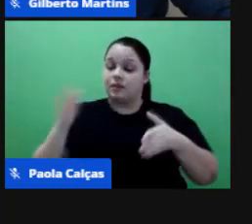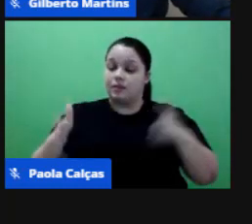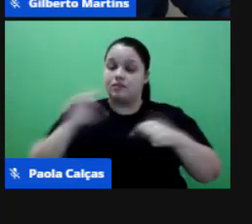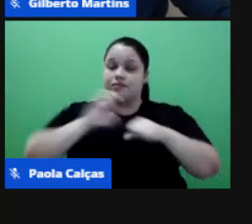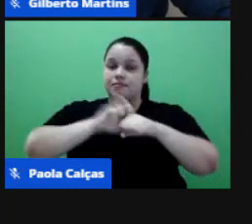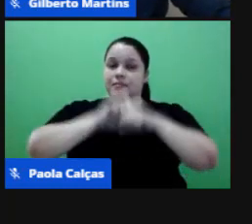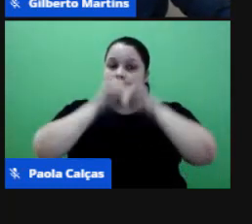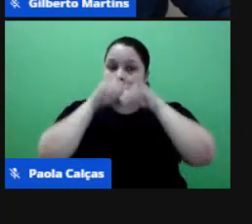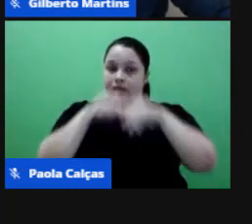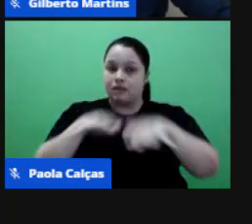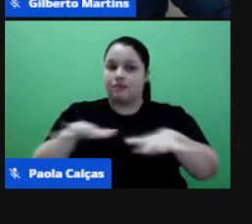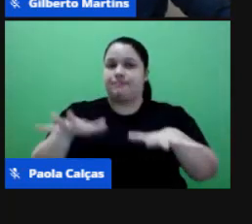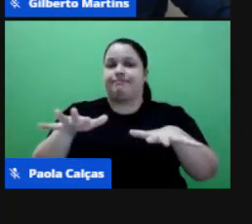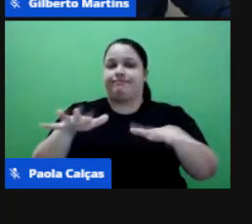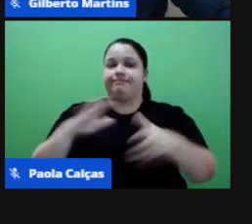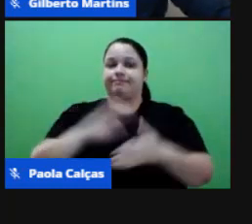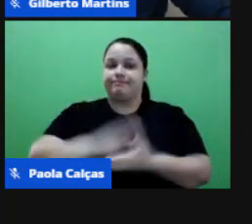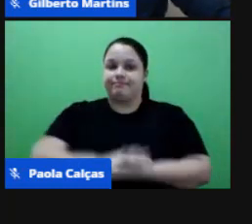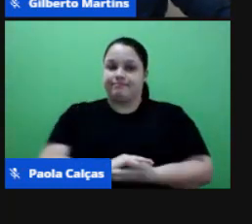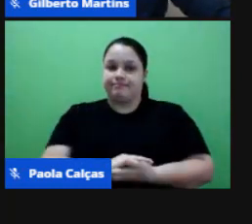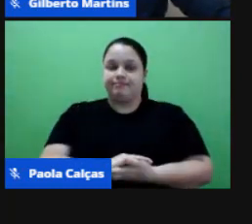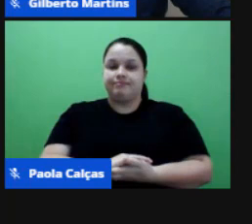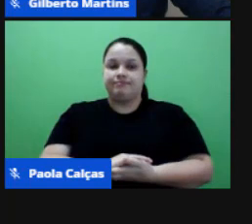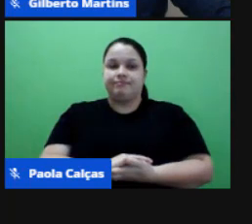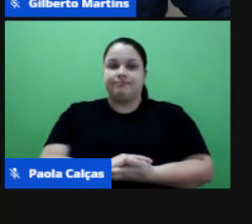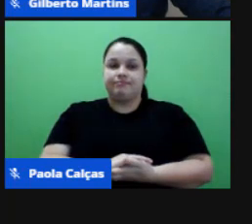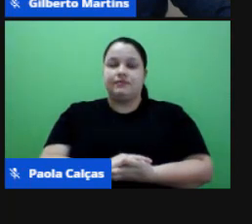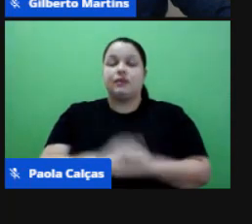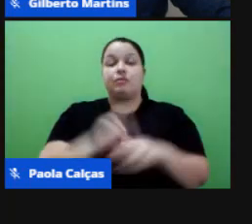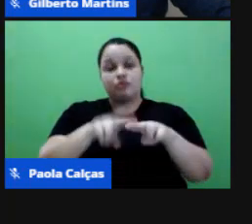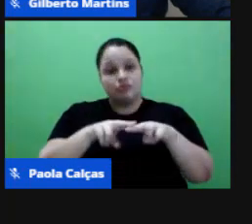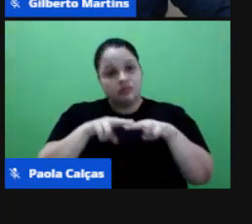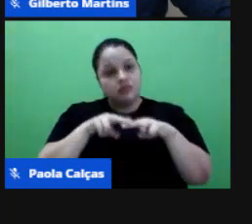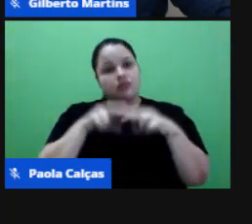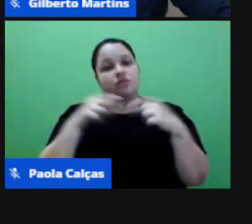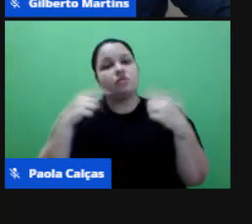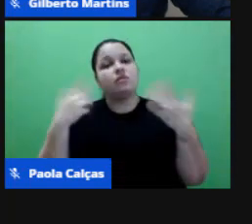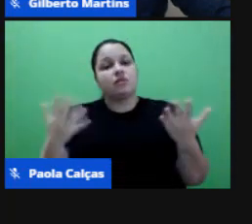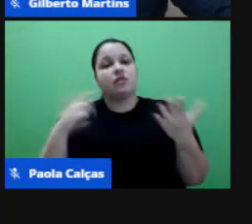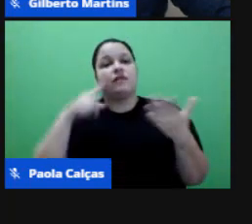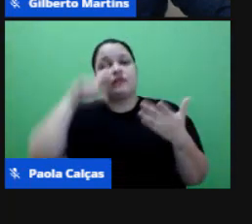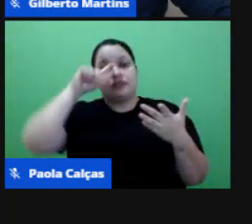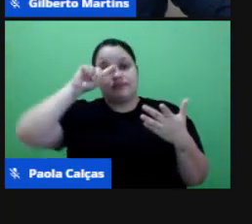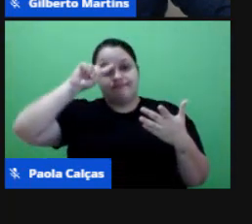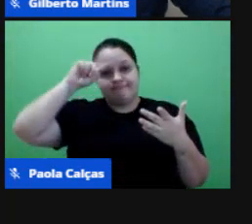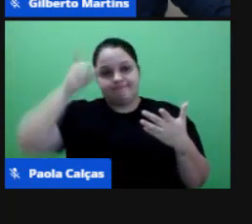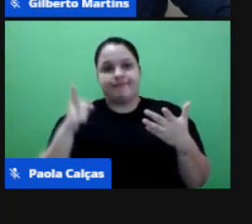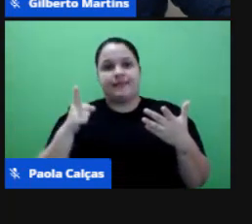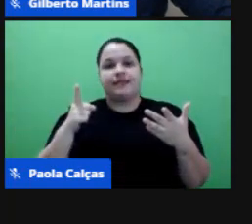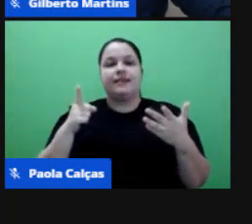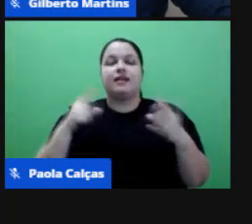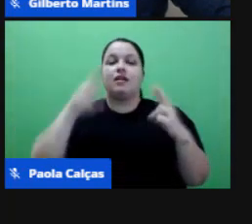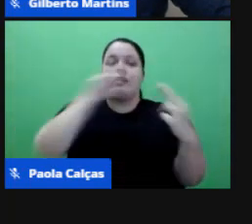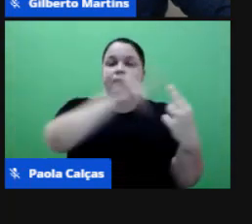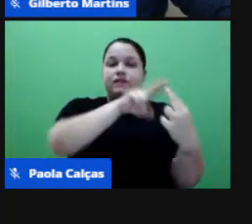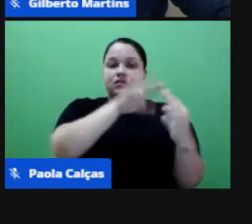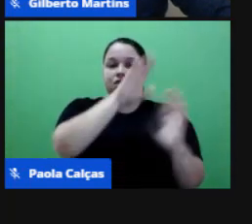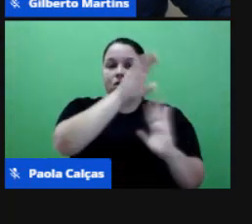nós estamos vivendo. Então, diante disso, foi necessário a elaboração de um referencial